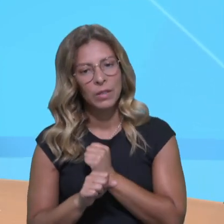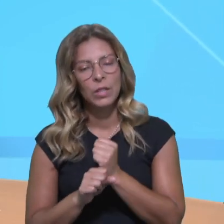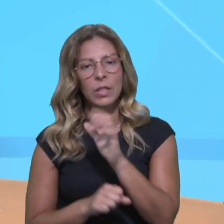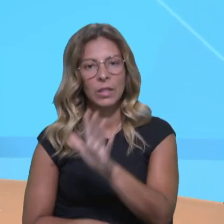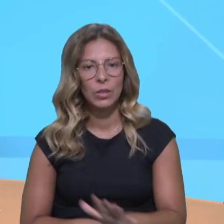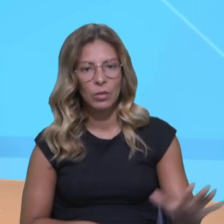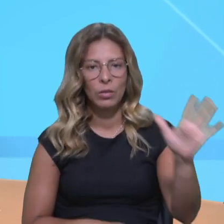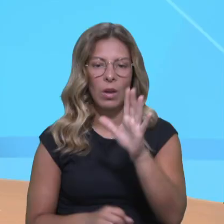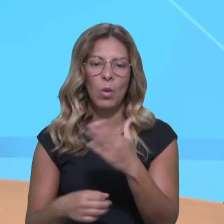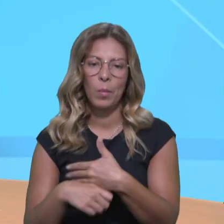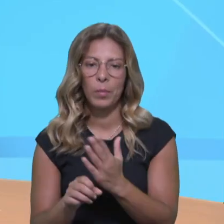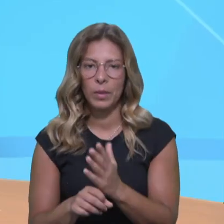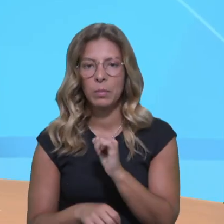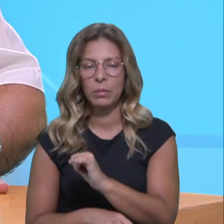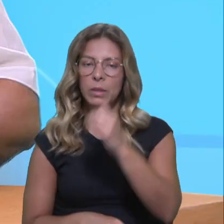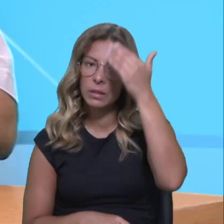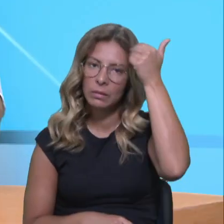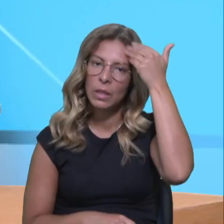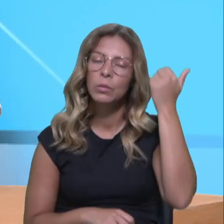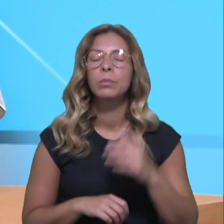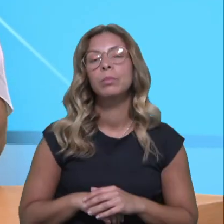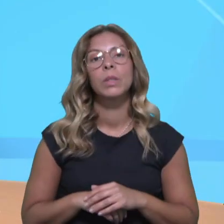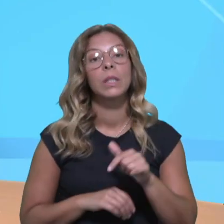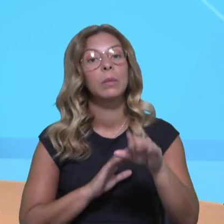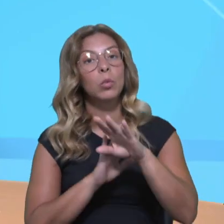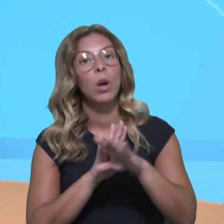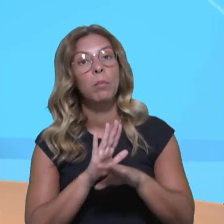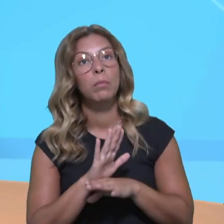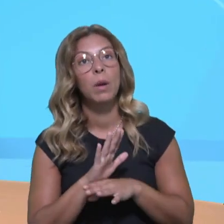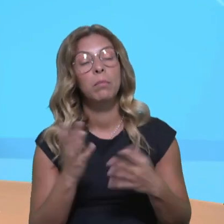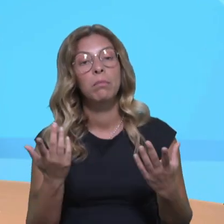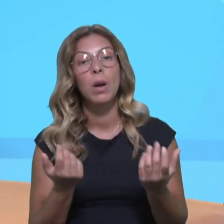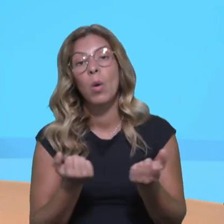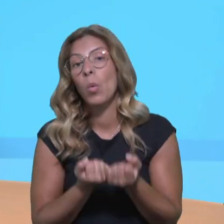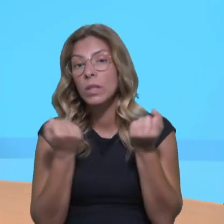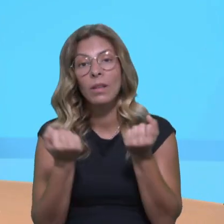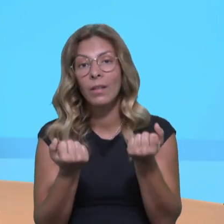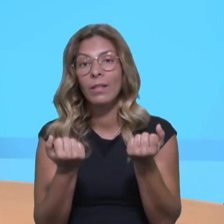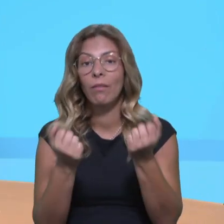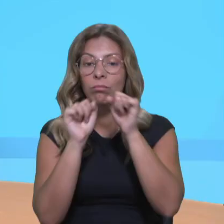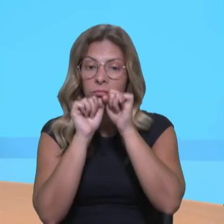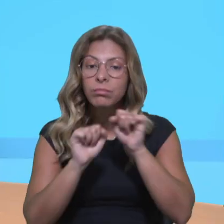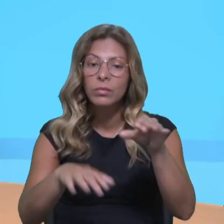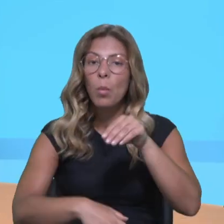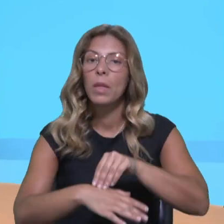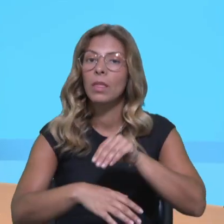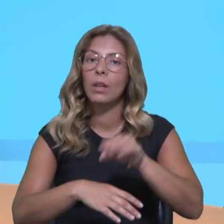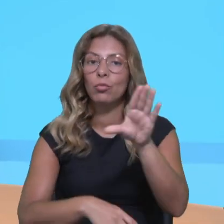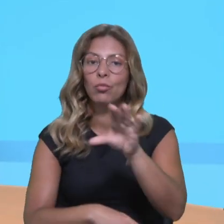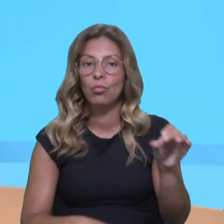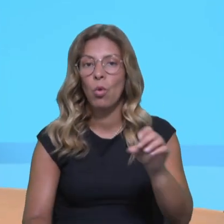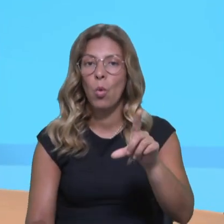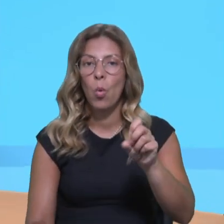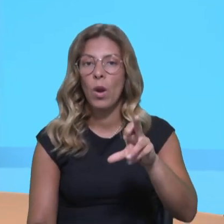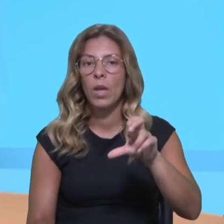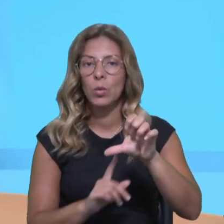Idosos que coordena. Muito obrigado. Muito obrigado. E foi um programa onde, infelizmente, não conseguimos partilhar consigo o comentário do Padre João Lourenço sobre o tema